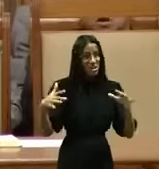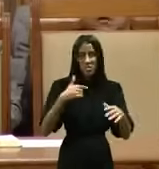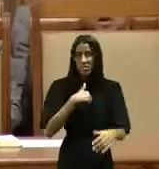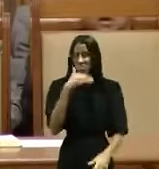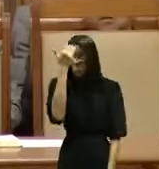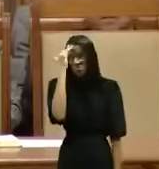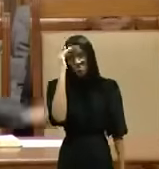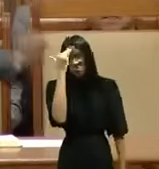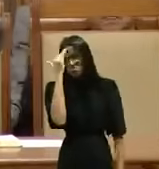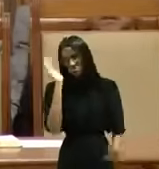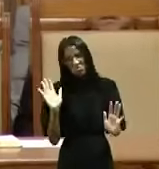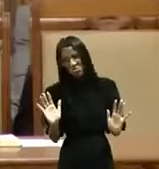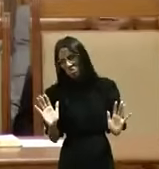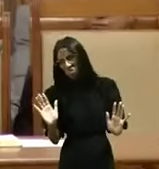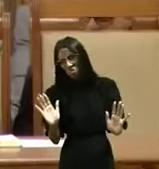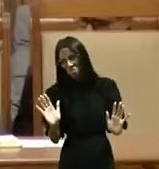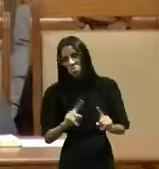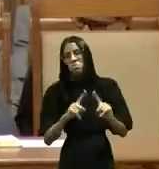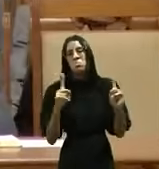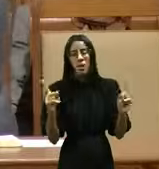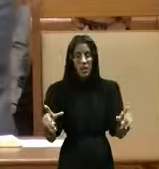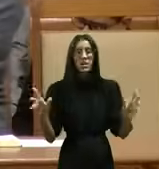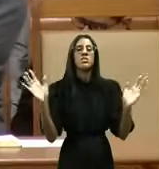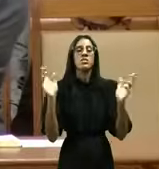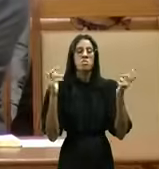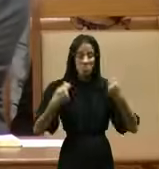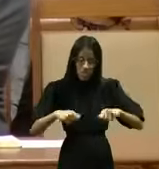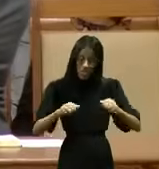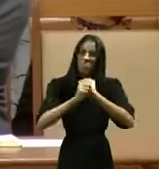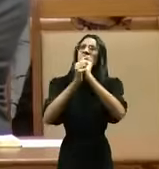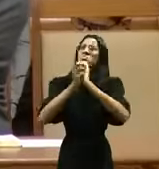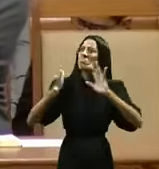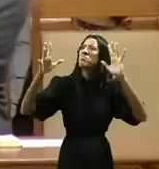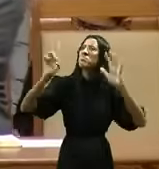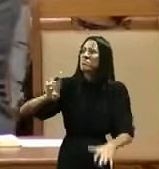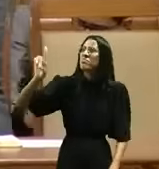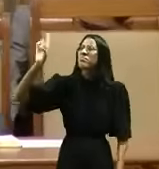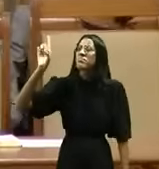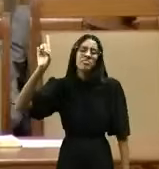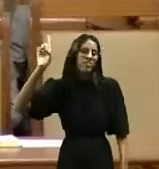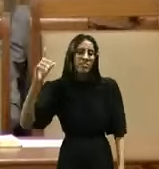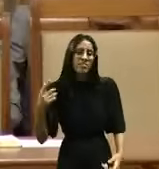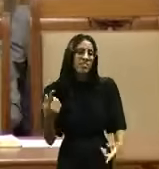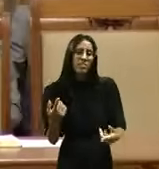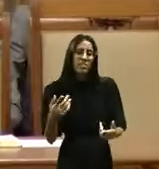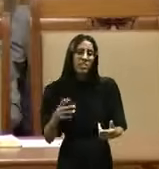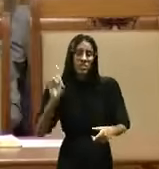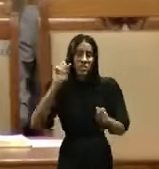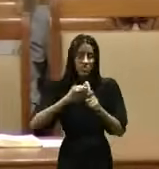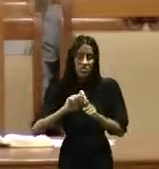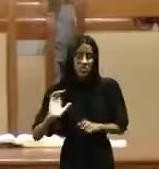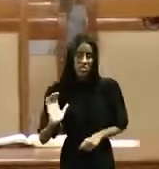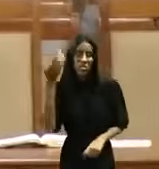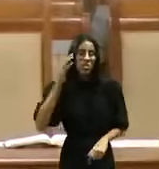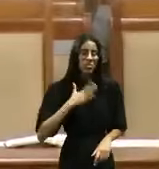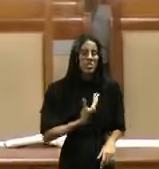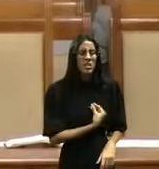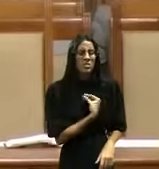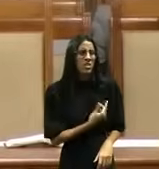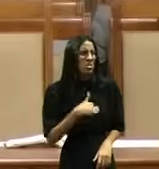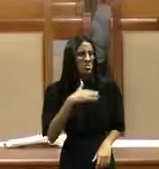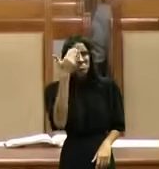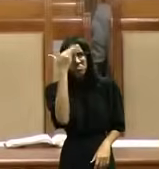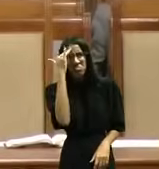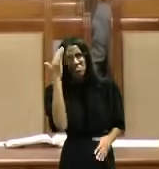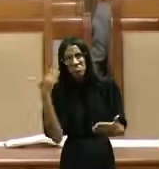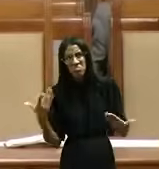para Tem coisa que Deus faz na minha vida que é só para eu tem milagre que Deus vai operar na tua casa que